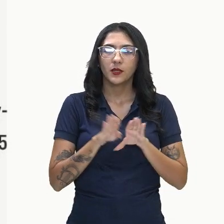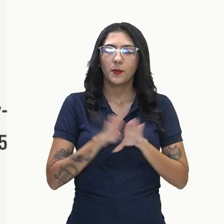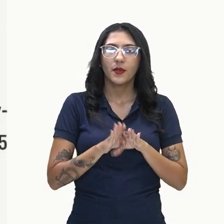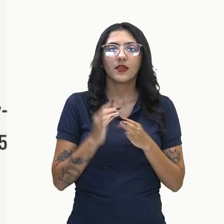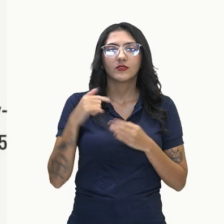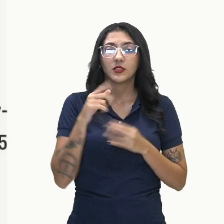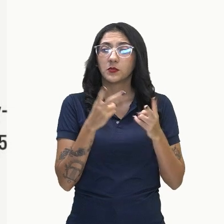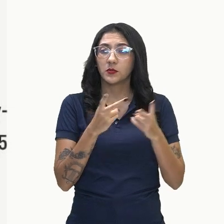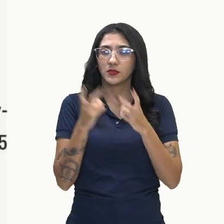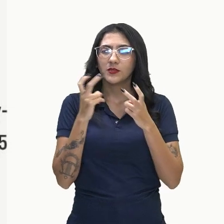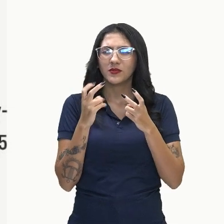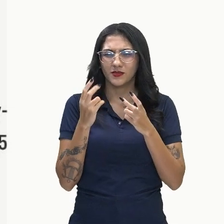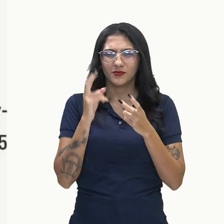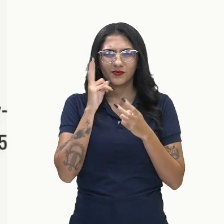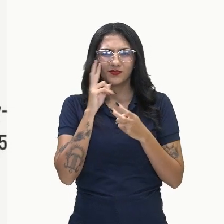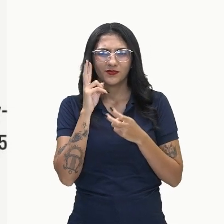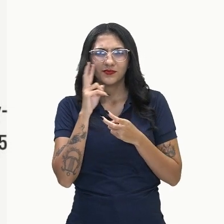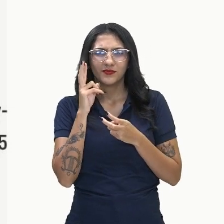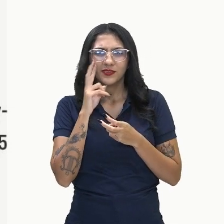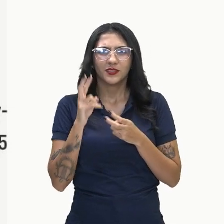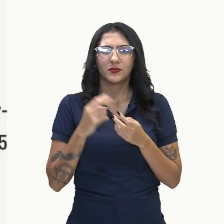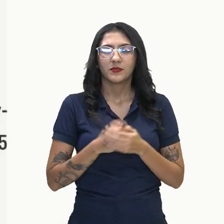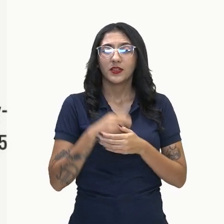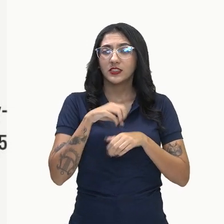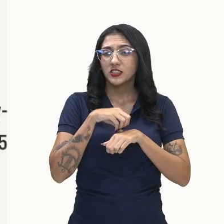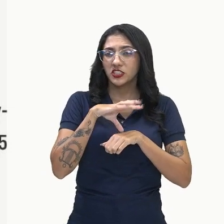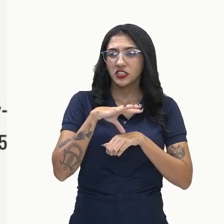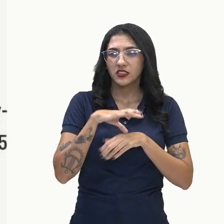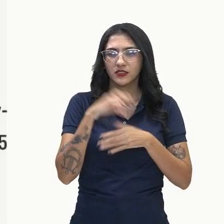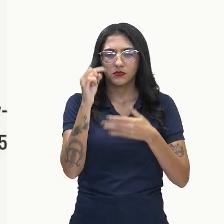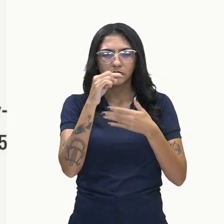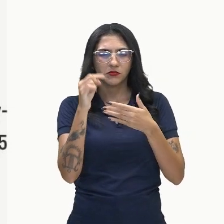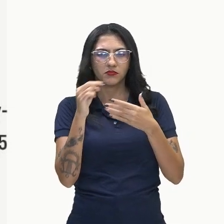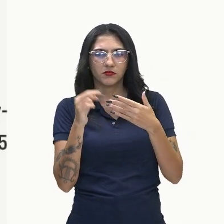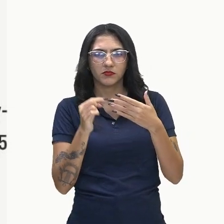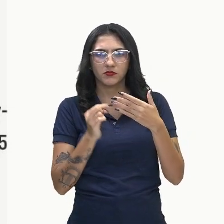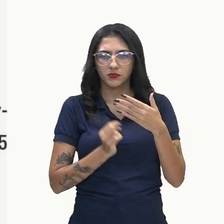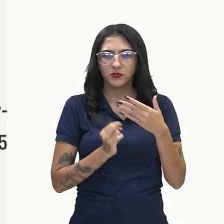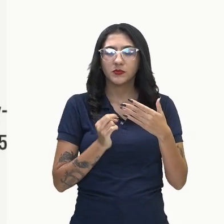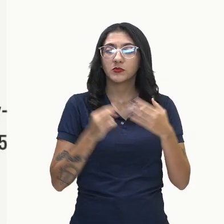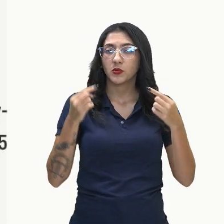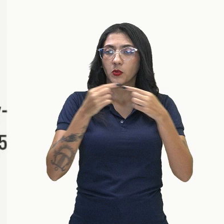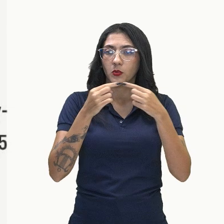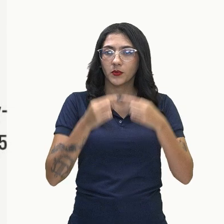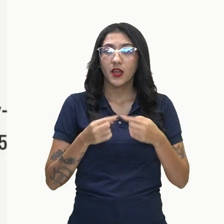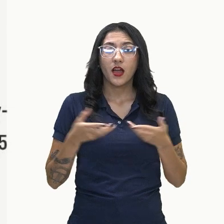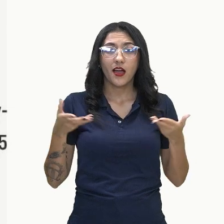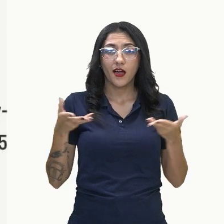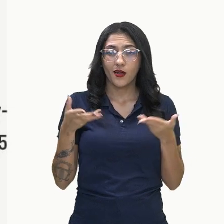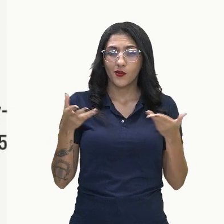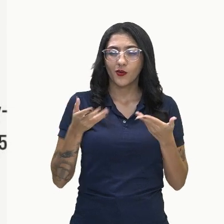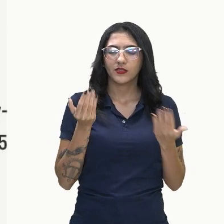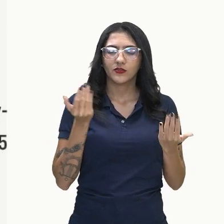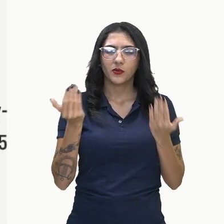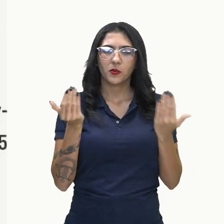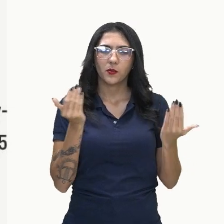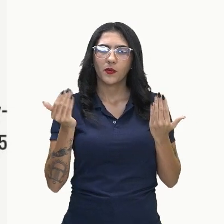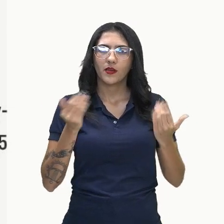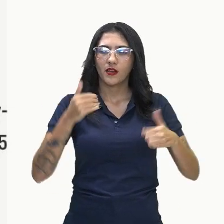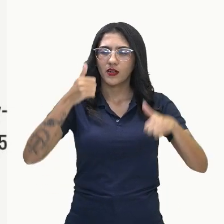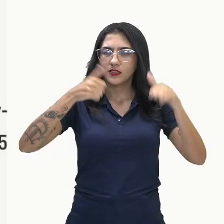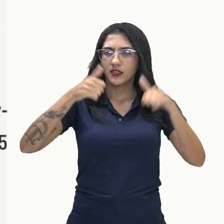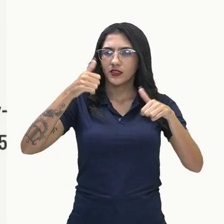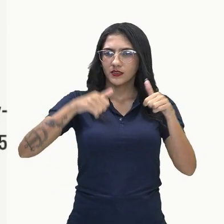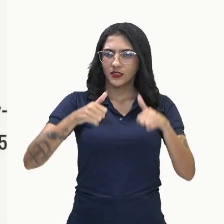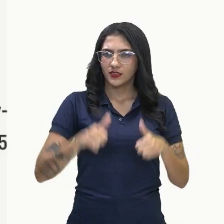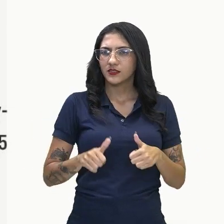aquelas dicas, né, que a gente viu anteriormente, certo? E agora nós vamos analisar junto comigo aqueles